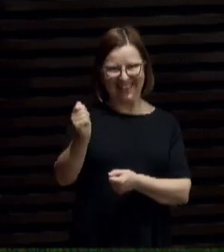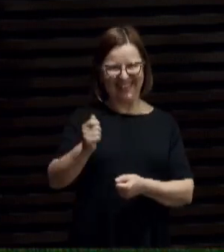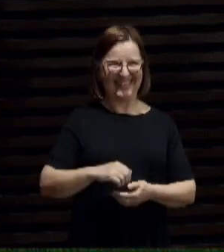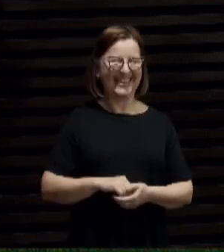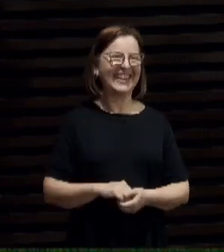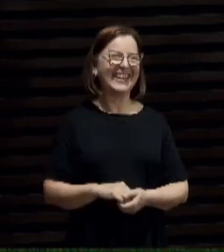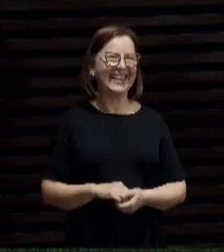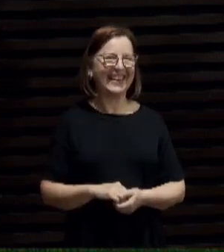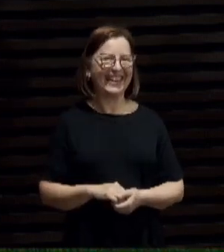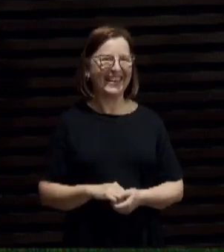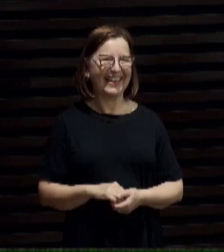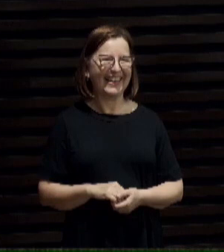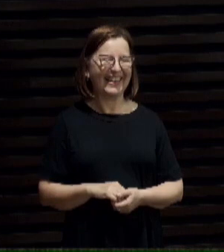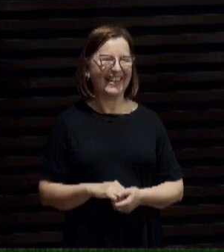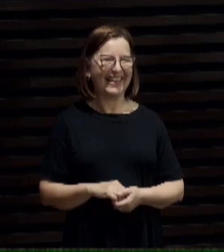Hein? Não,